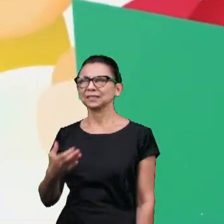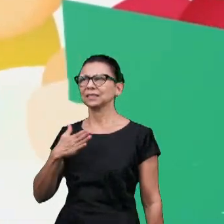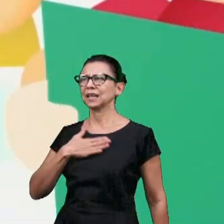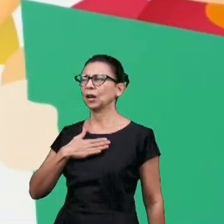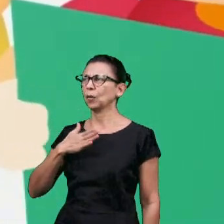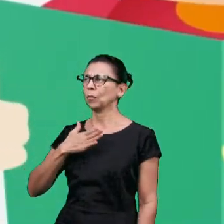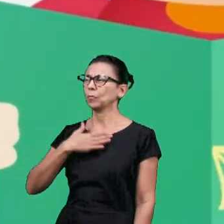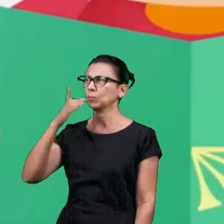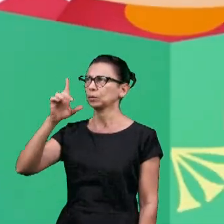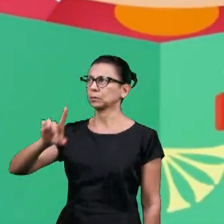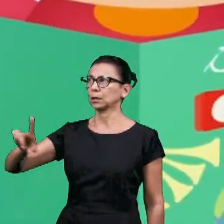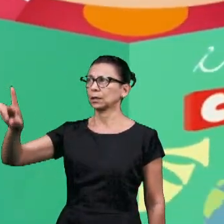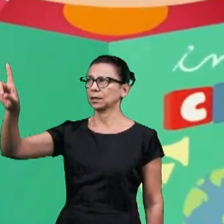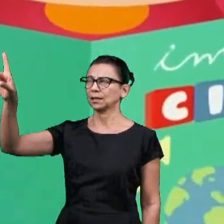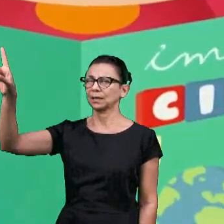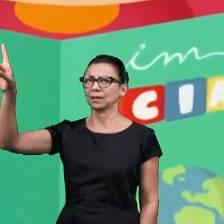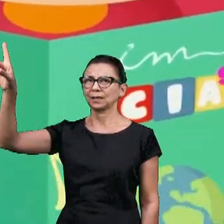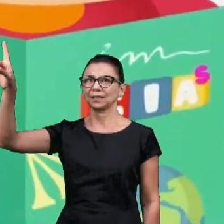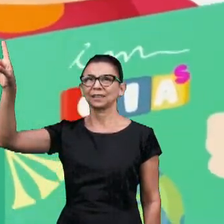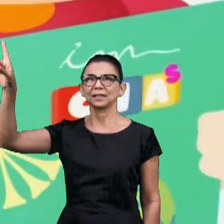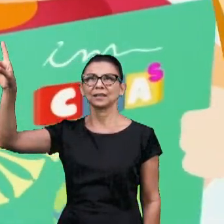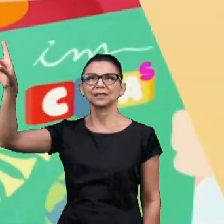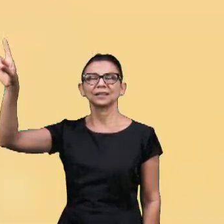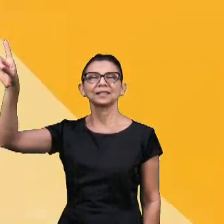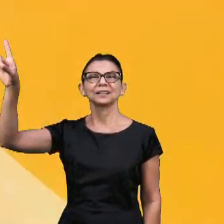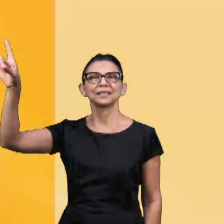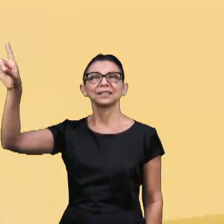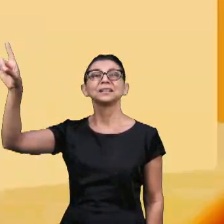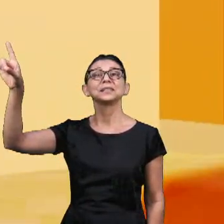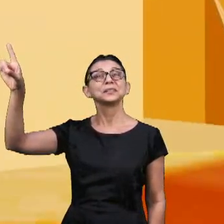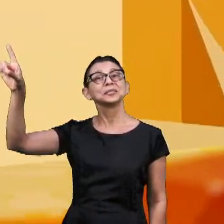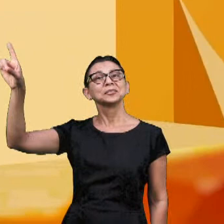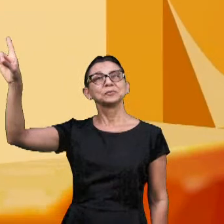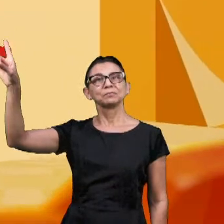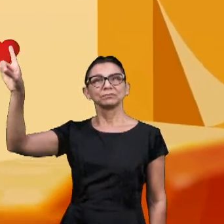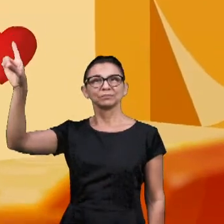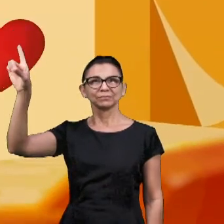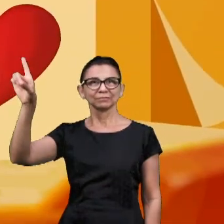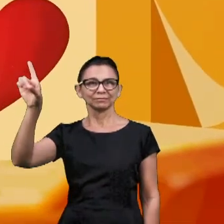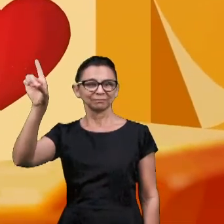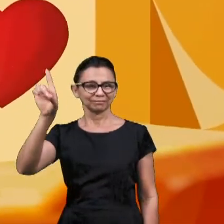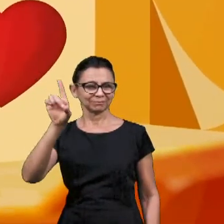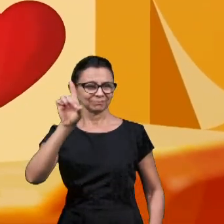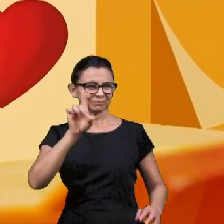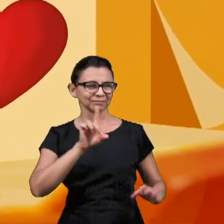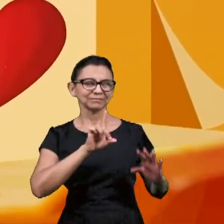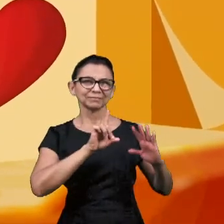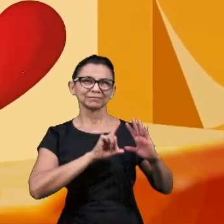Farei